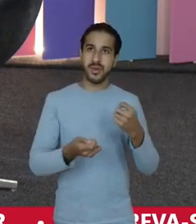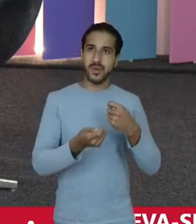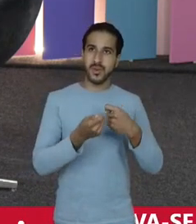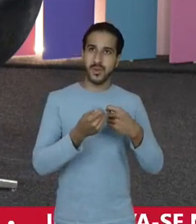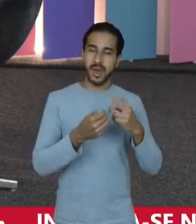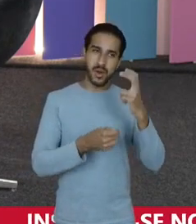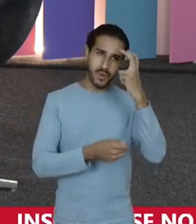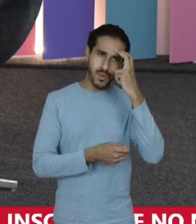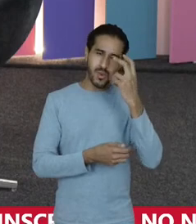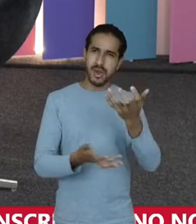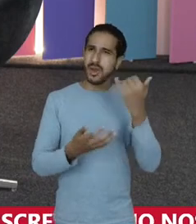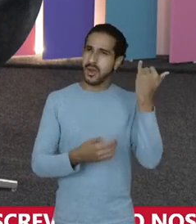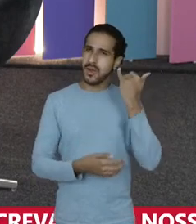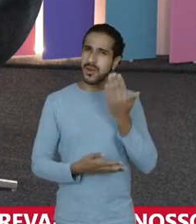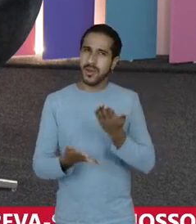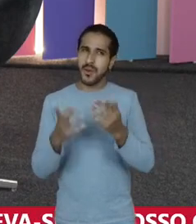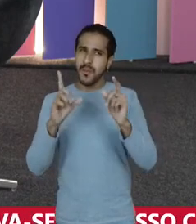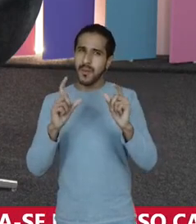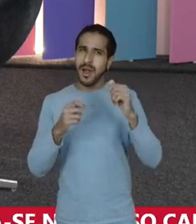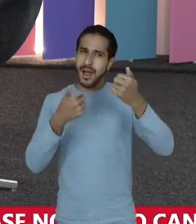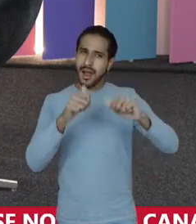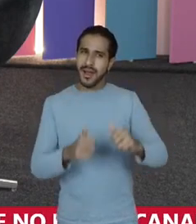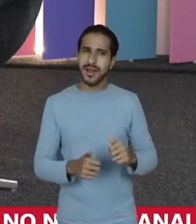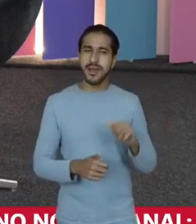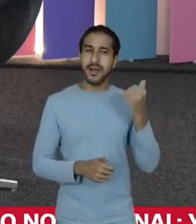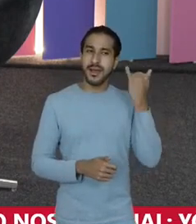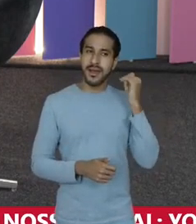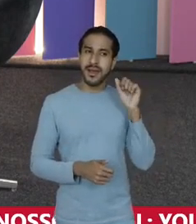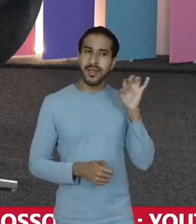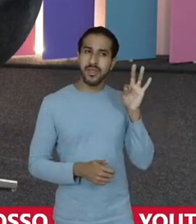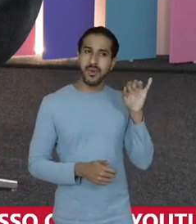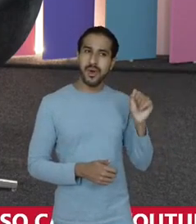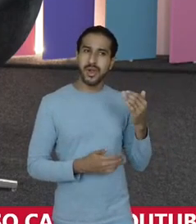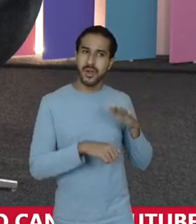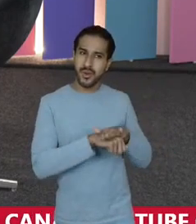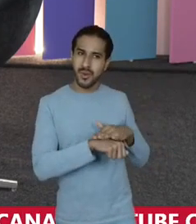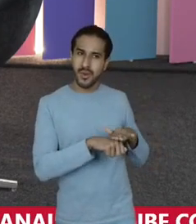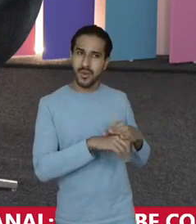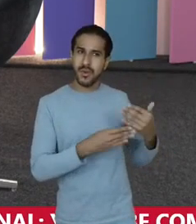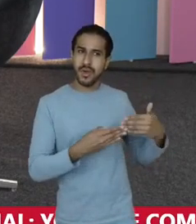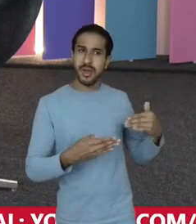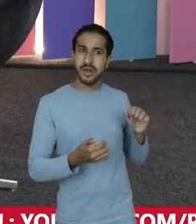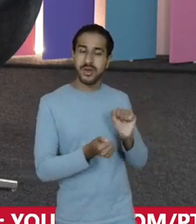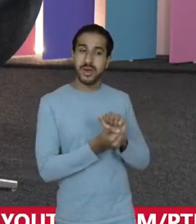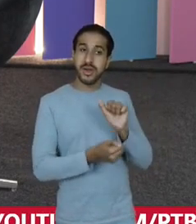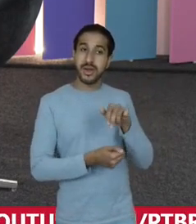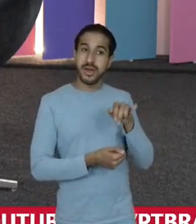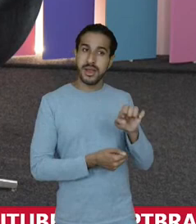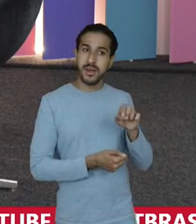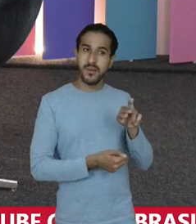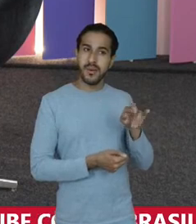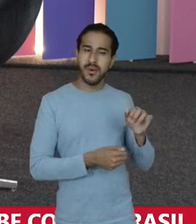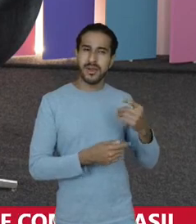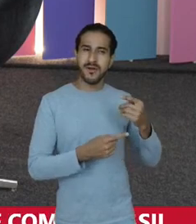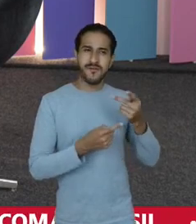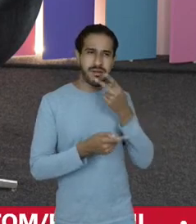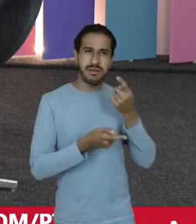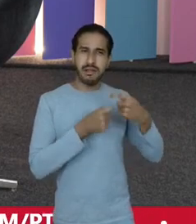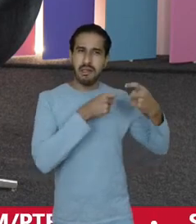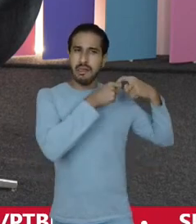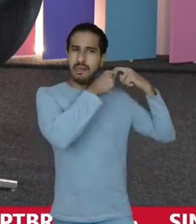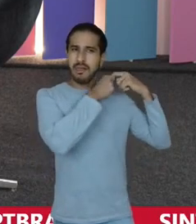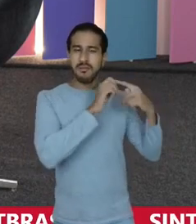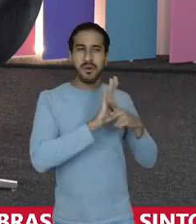E eu queria ouvir você um pouquinho da análise. A gente ouviu a Antônia Pellegrino conversando agora há pouco com a Anne Moura, falando dos retrocessos, né, do